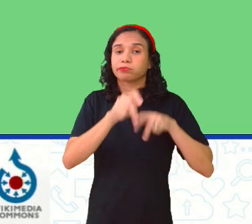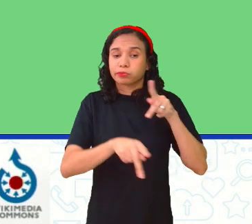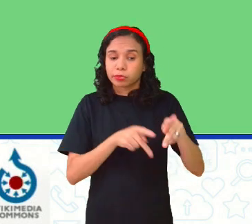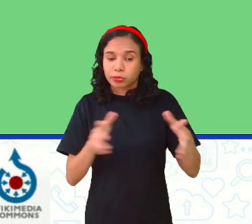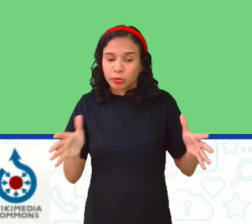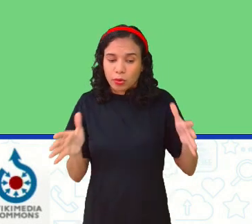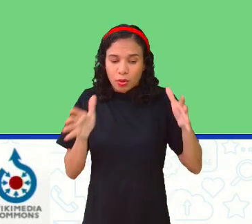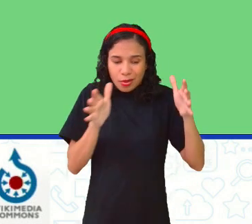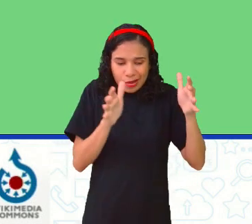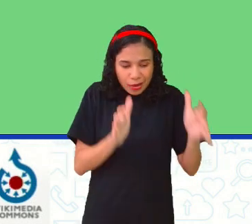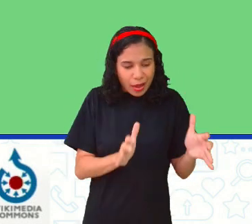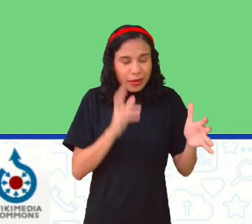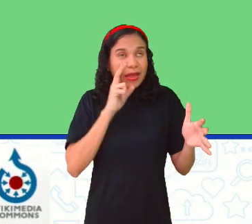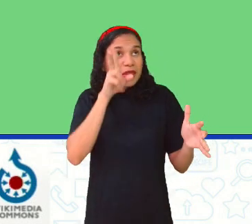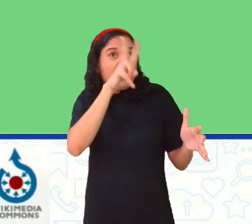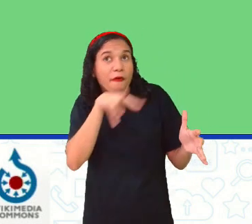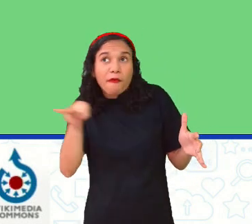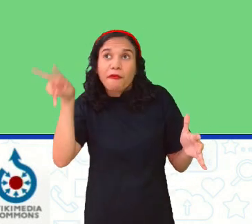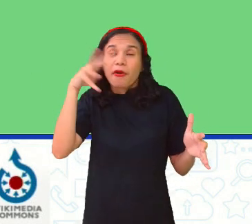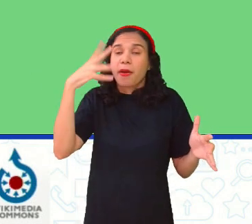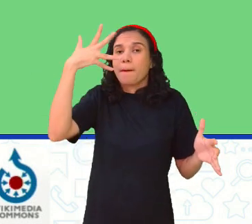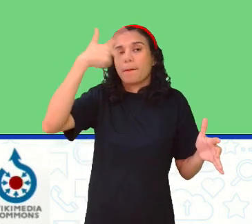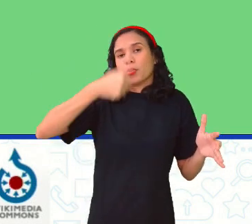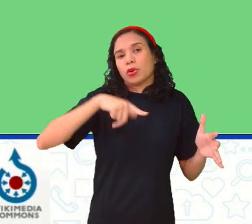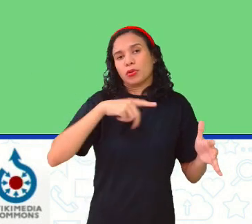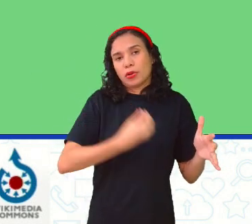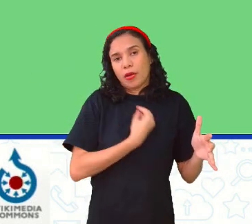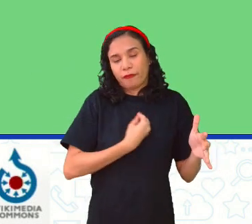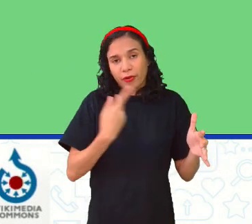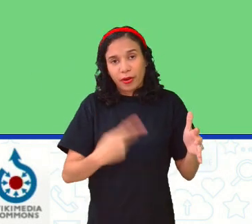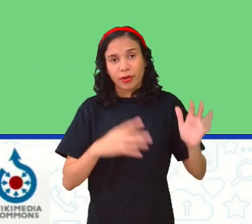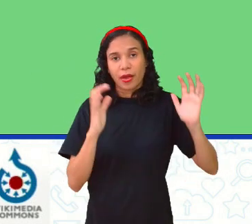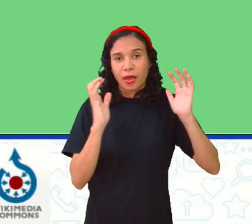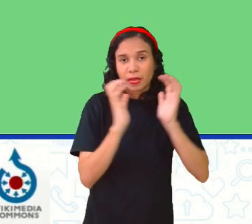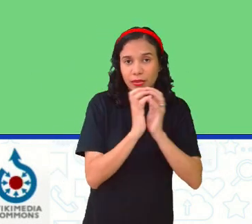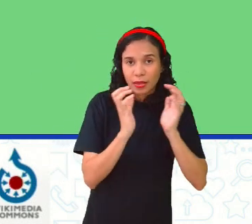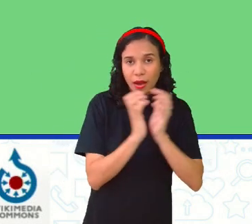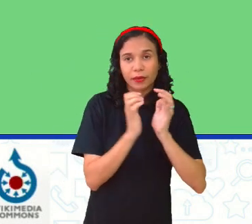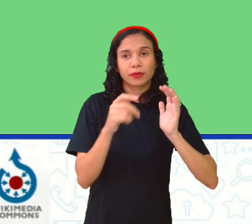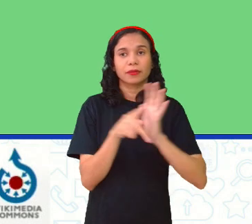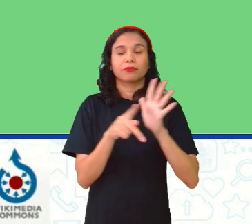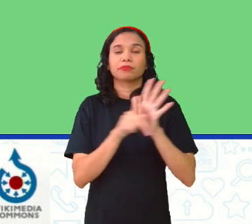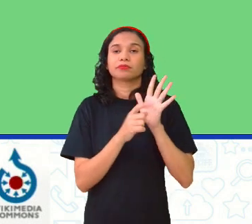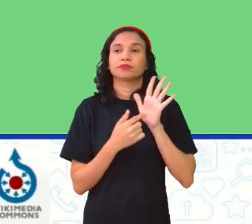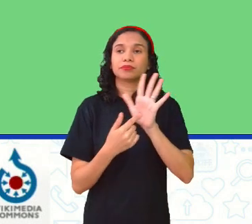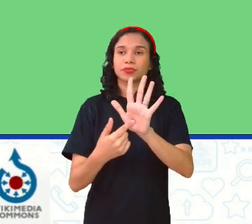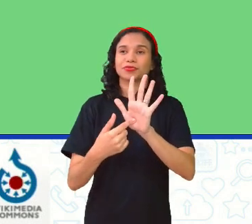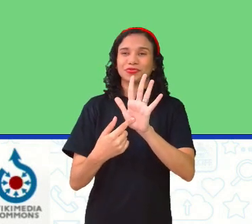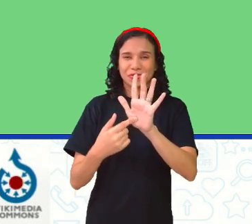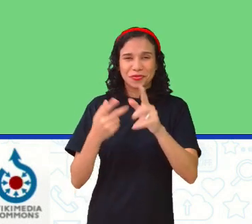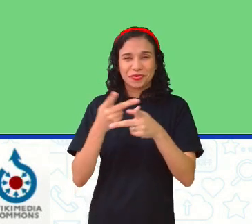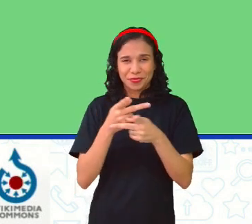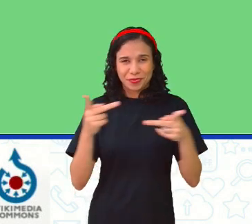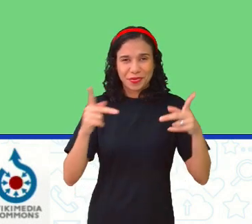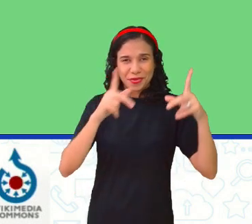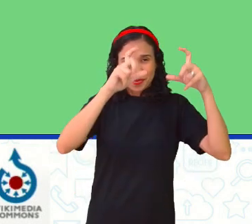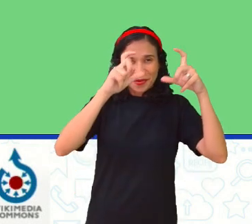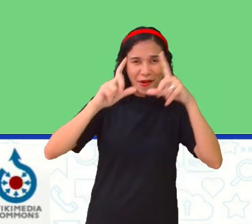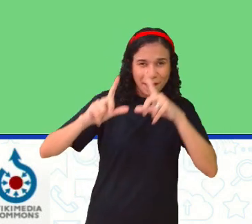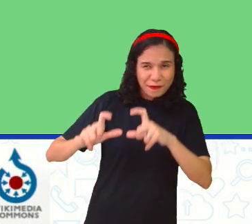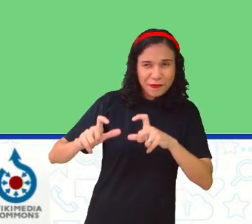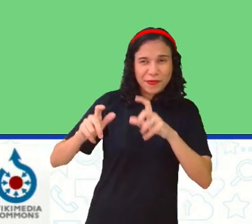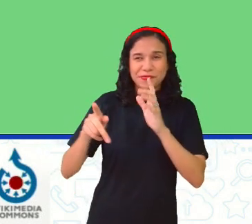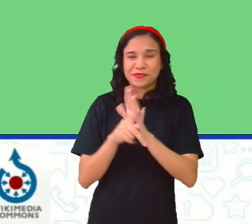desse patrimônio bonito que nós temos aqui na cidade do Recife, representado aí, como eu trouxe para vocês,